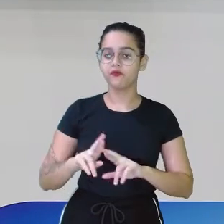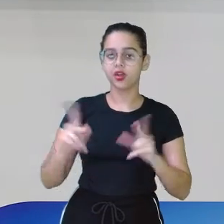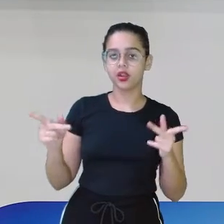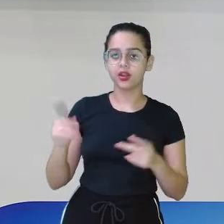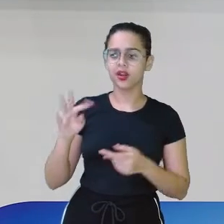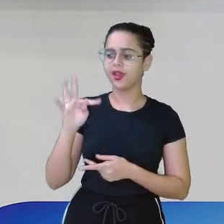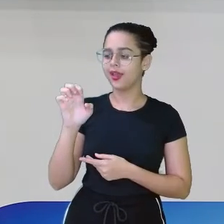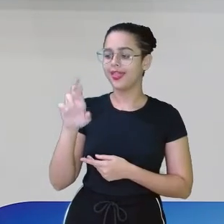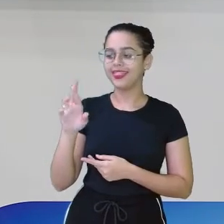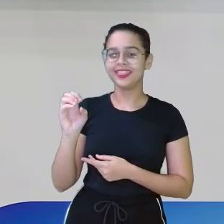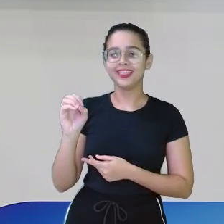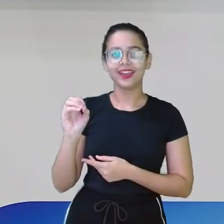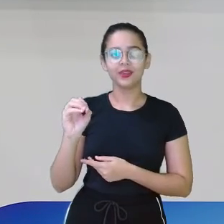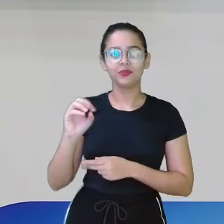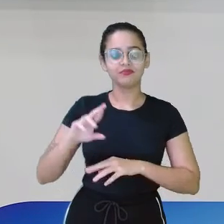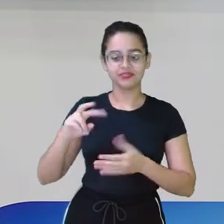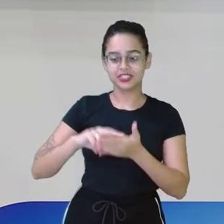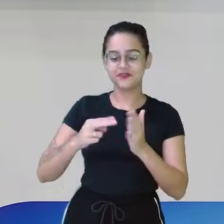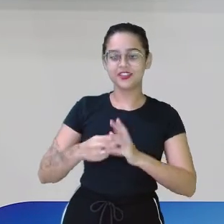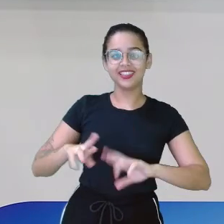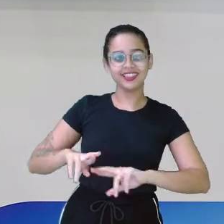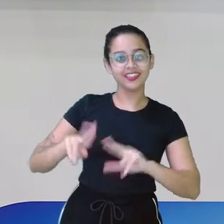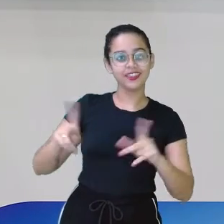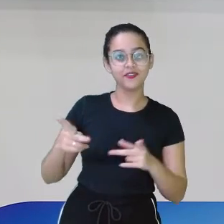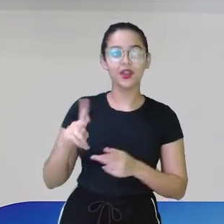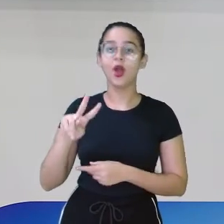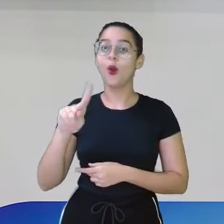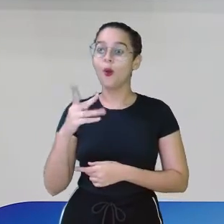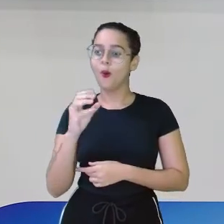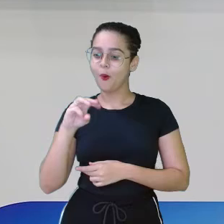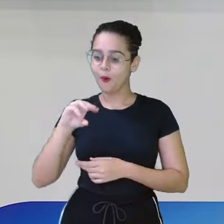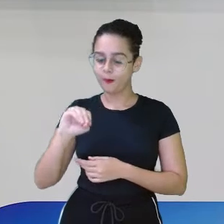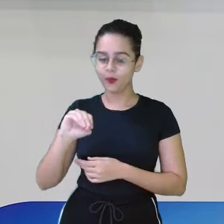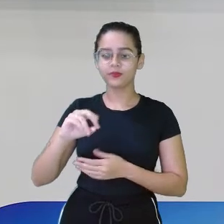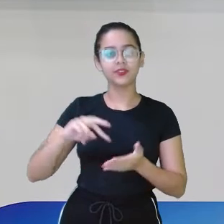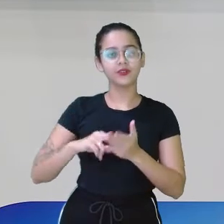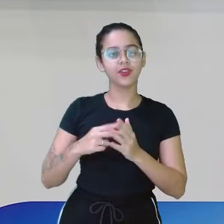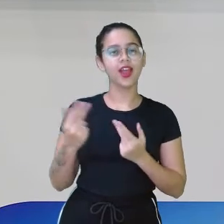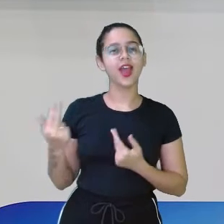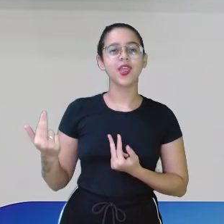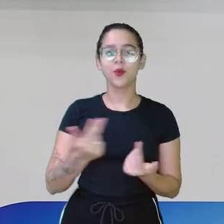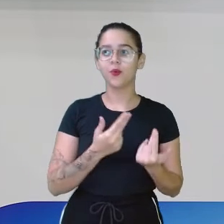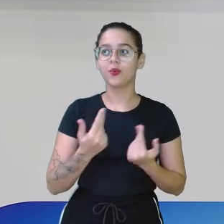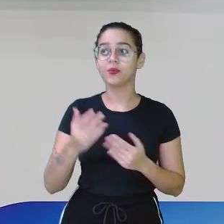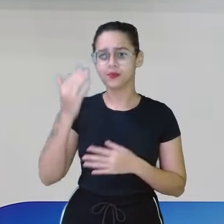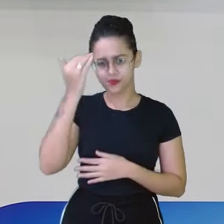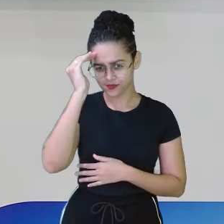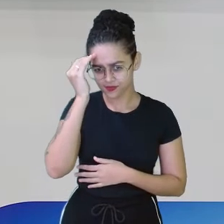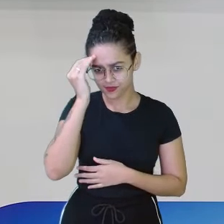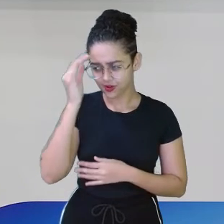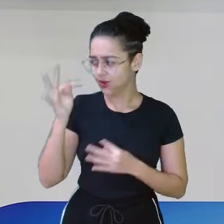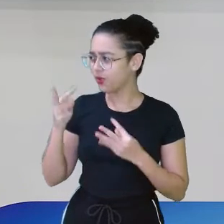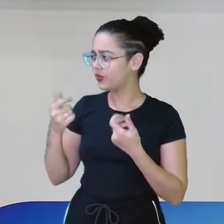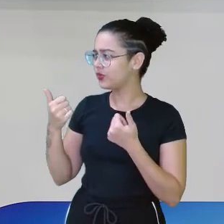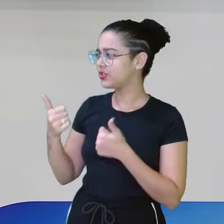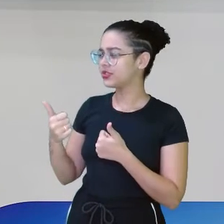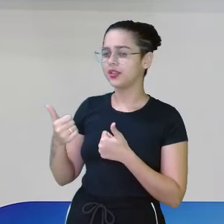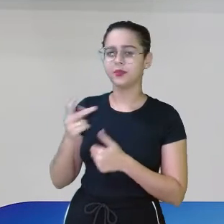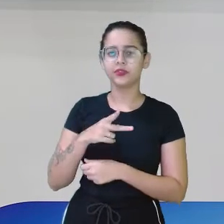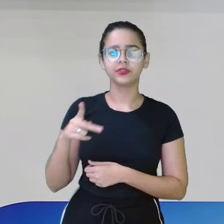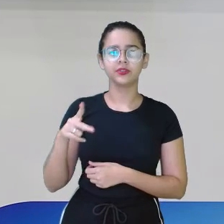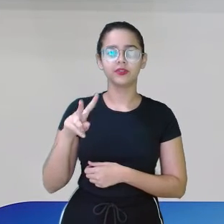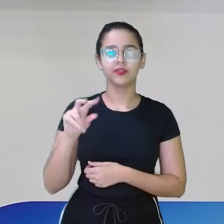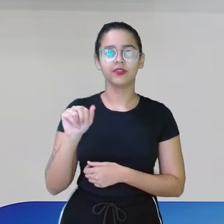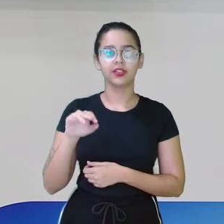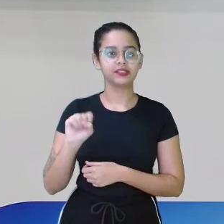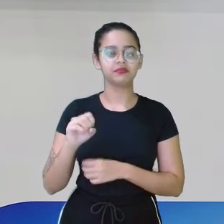aí quer dizer o quê? Diferente, homo igual, né? Então, entenderam isso? Tá tudo certo até agora, professora